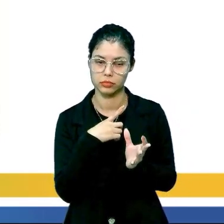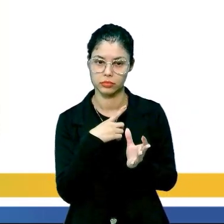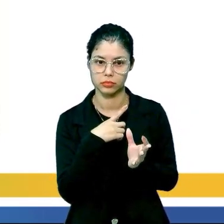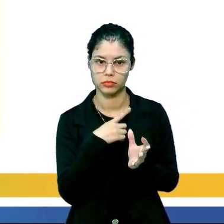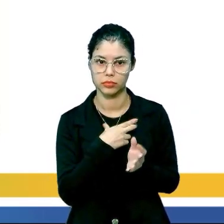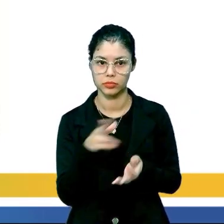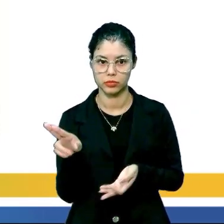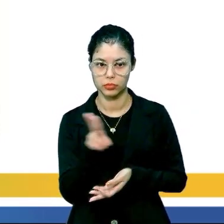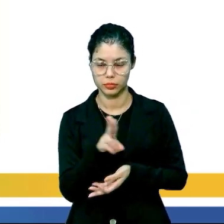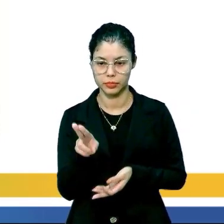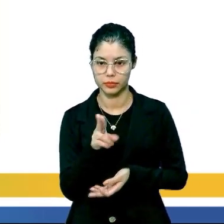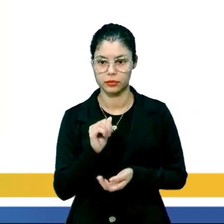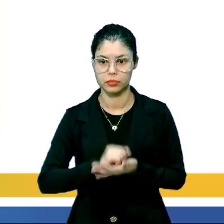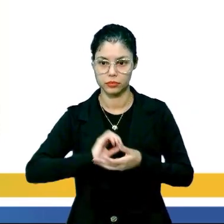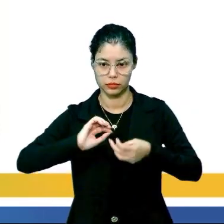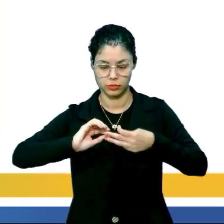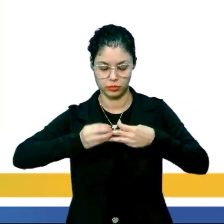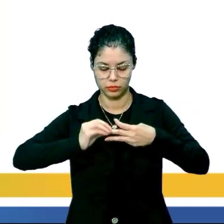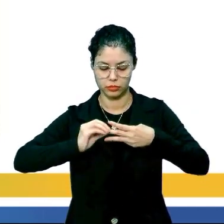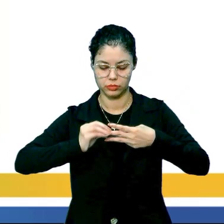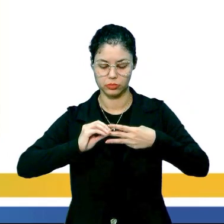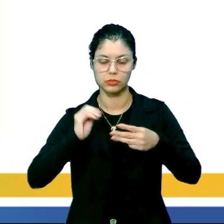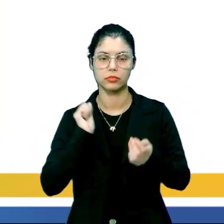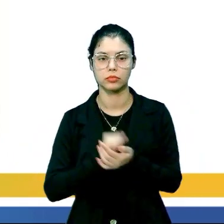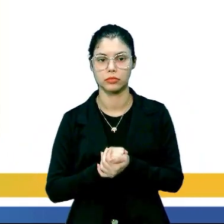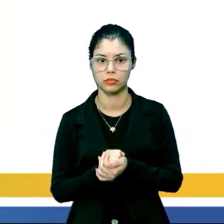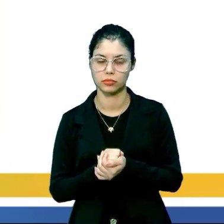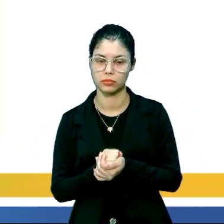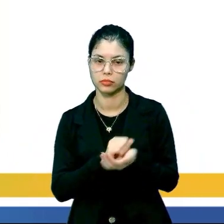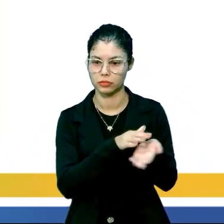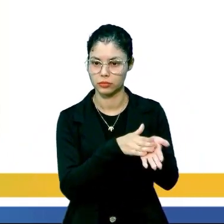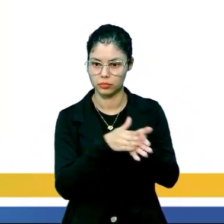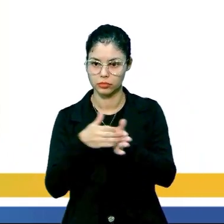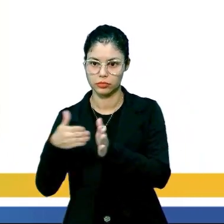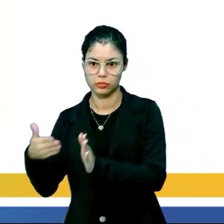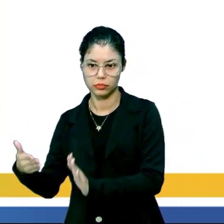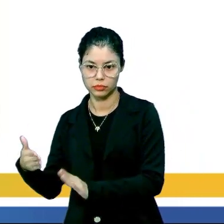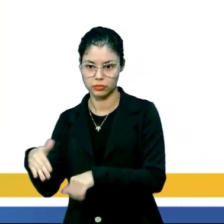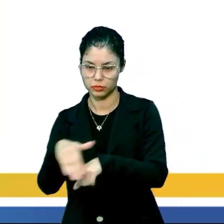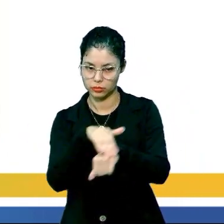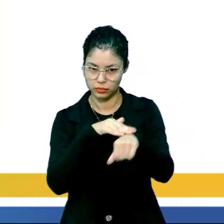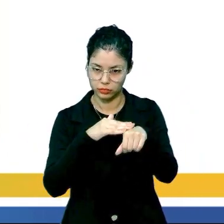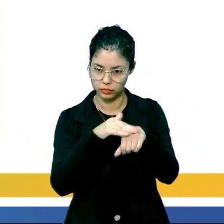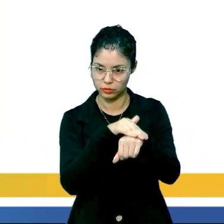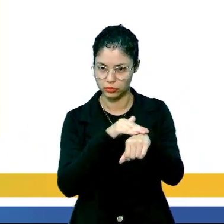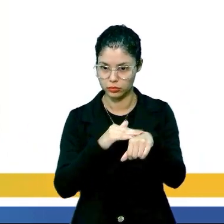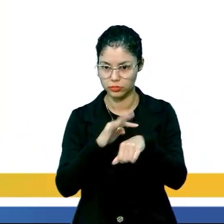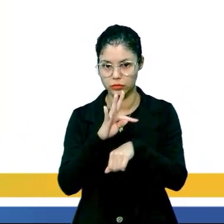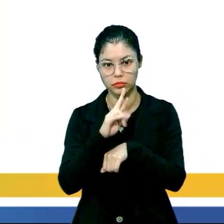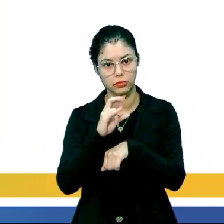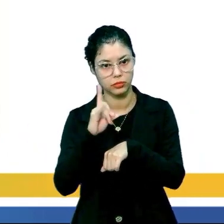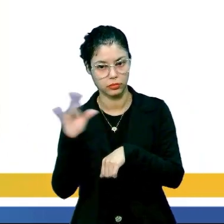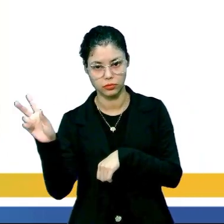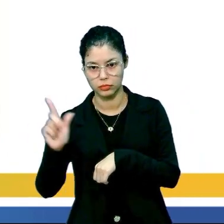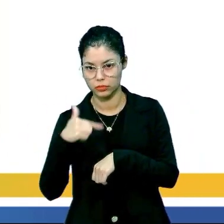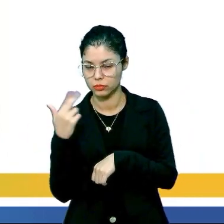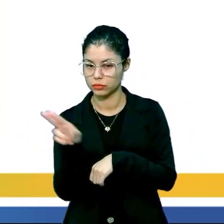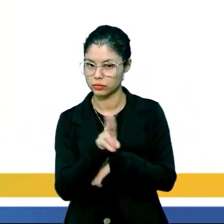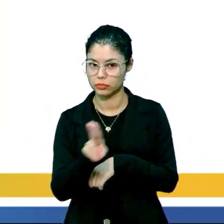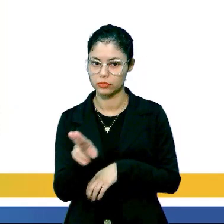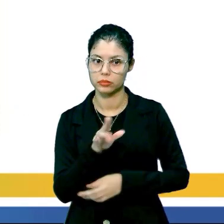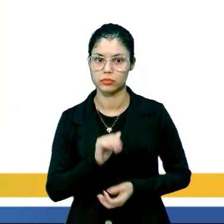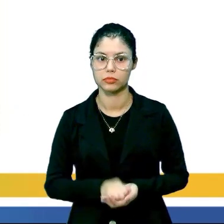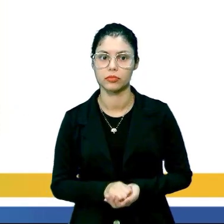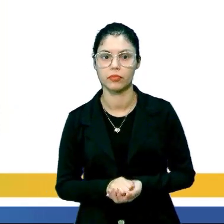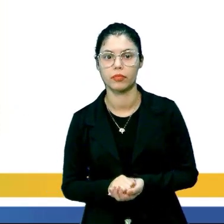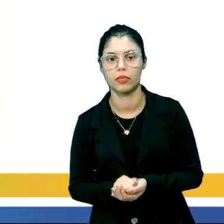que têm esse nome. Só que a partir do momento que essas células vão para o tecido, elas recebem outro nome. No caso